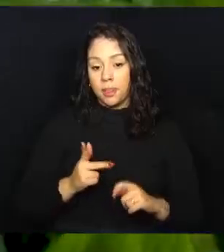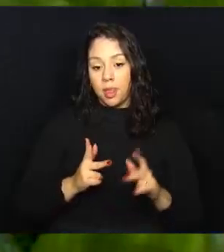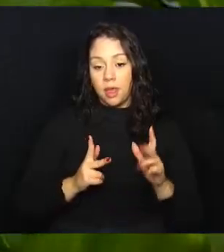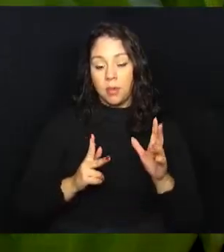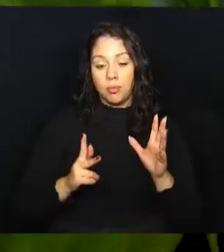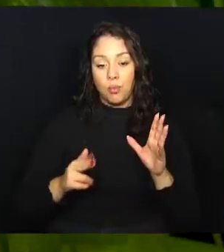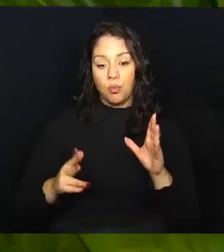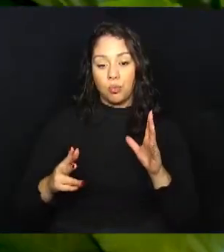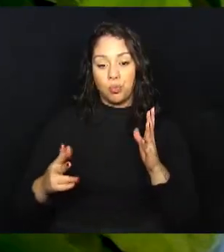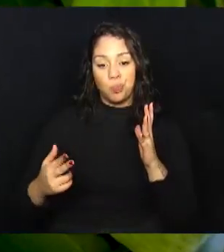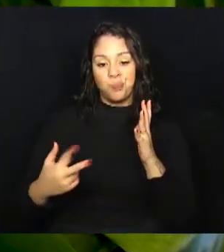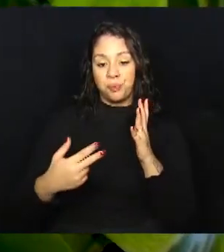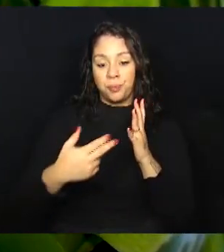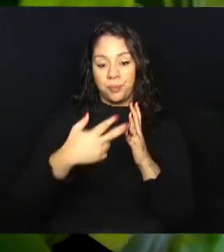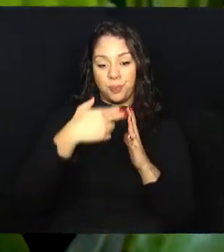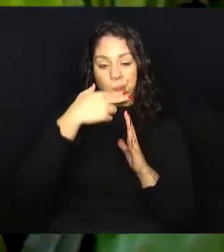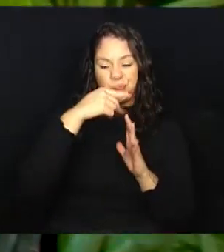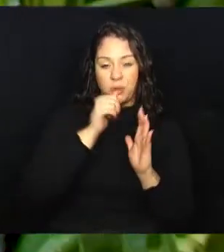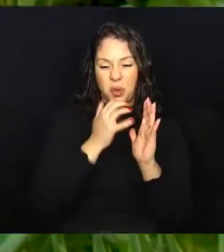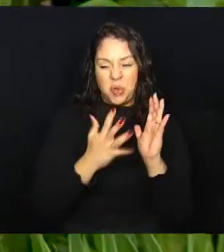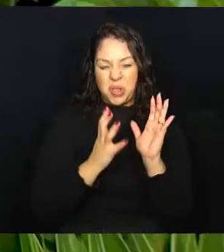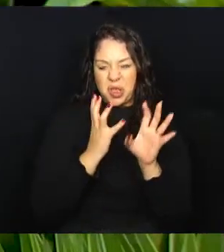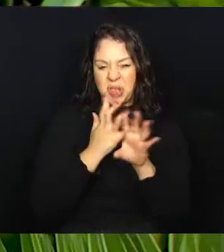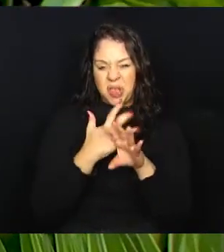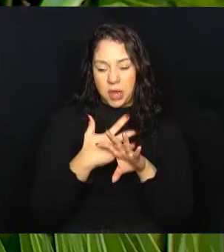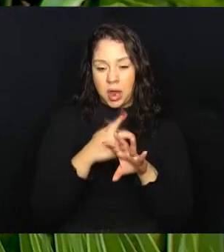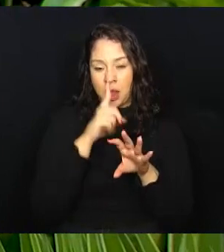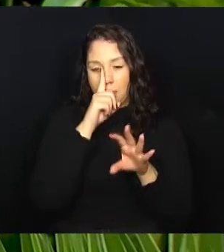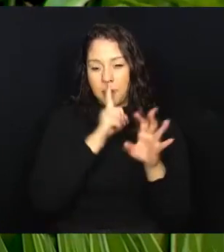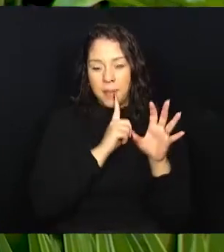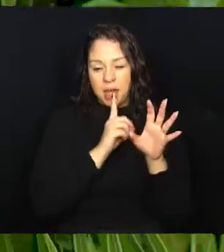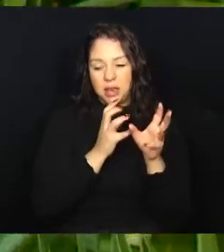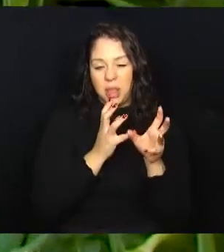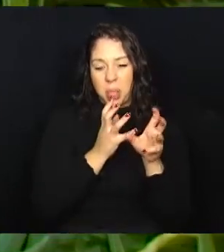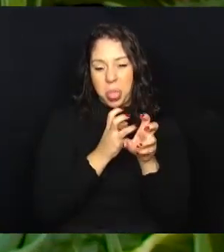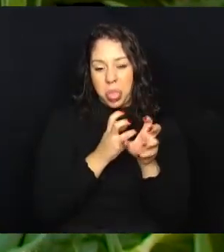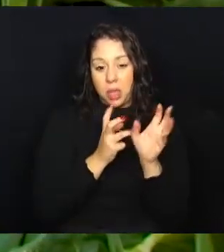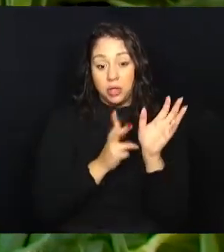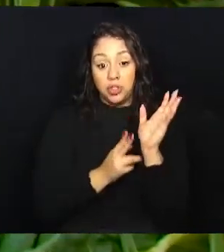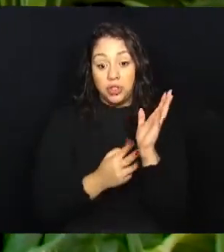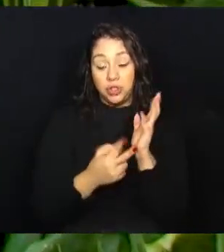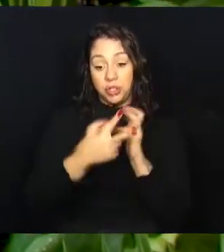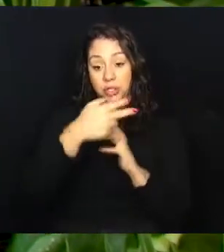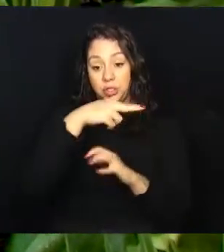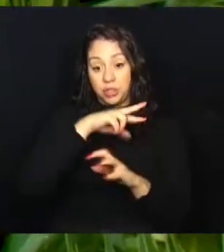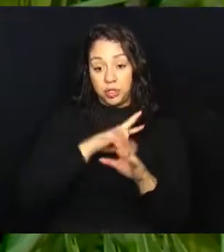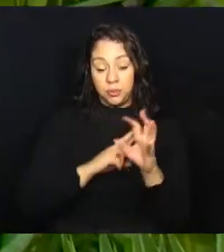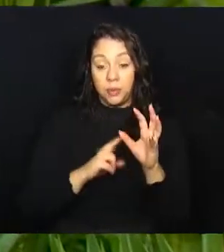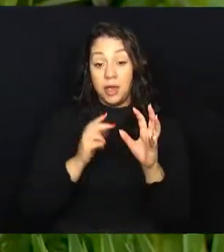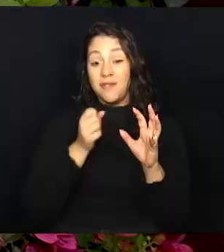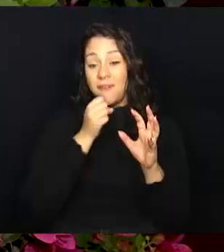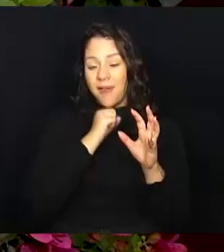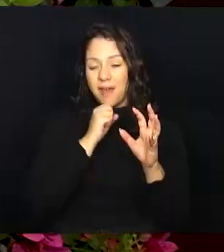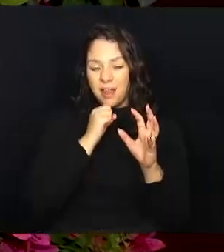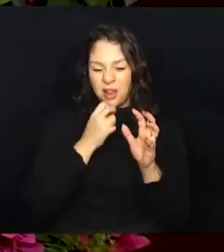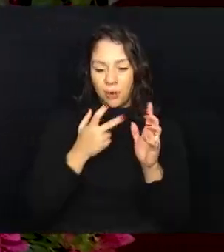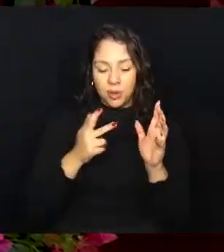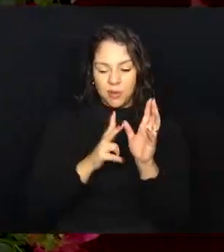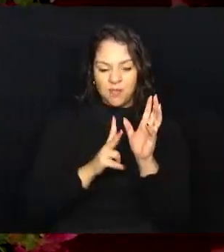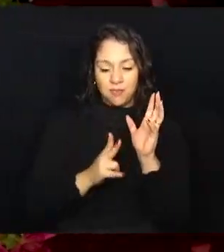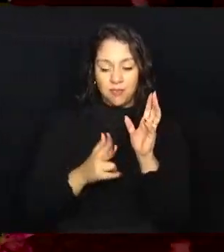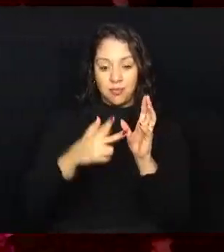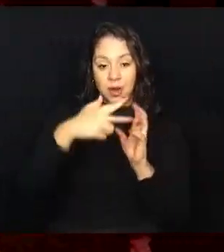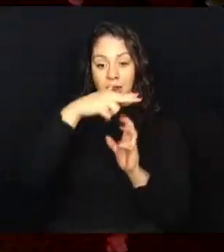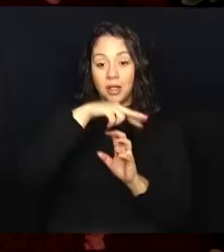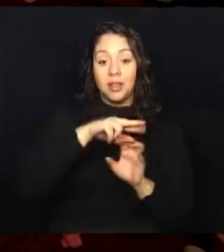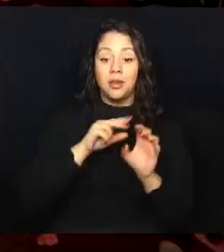a tradicional poda de limpeza, removendo todas as folhas secas, amareladas e apodrecidas. Ao retirar as